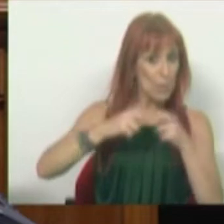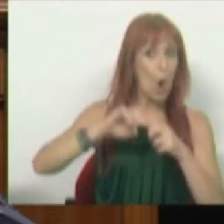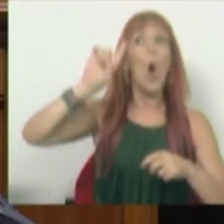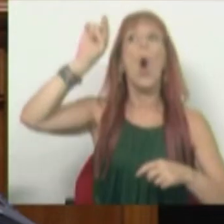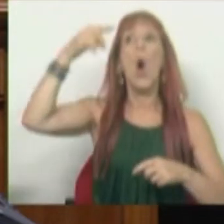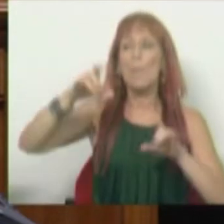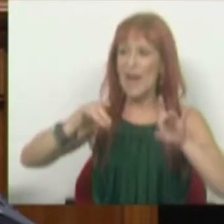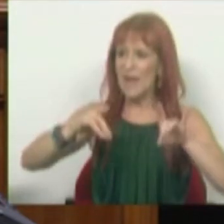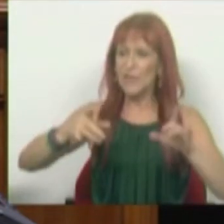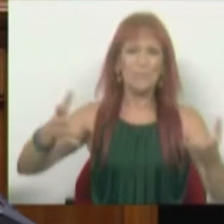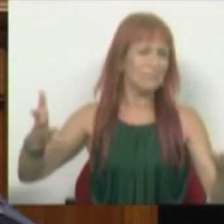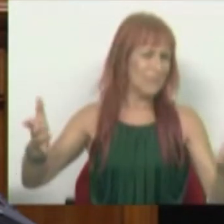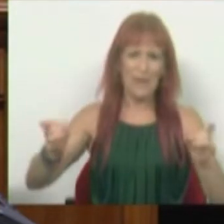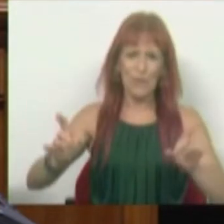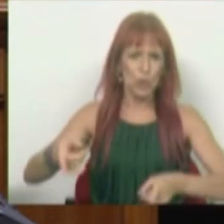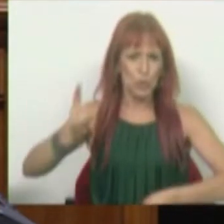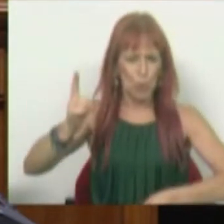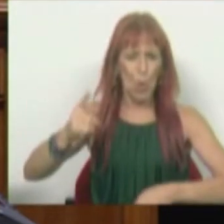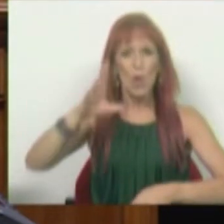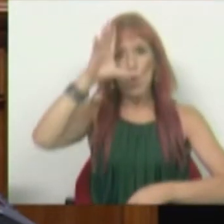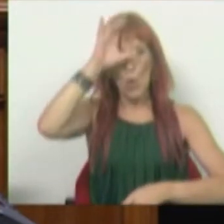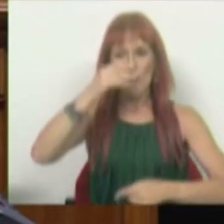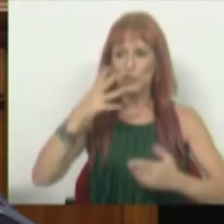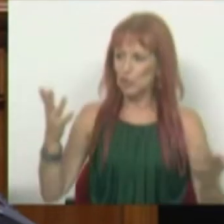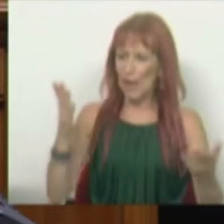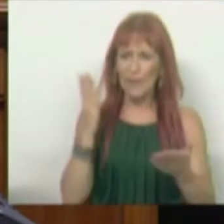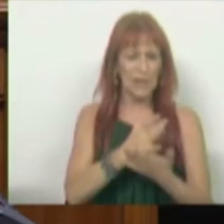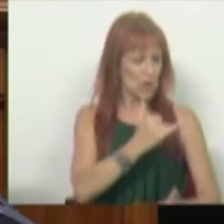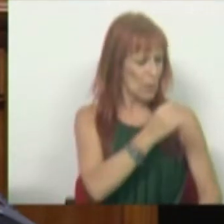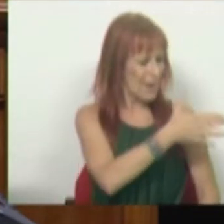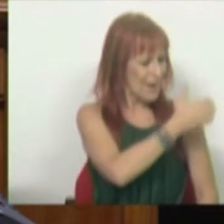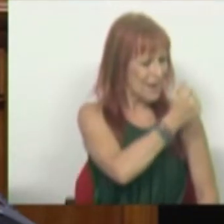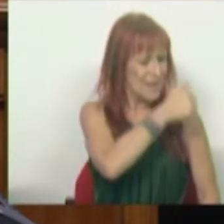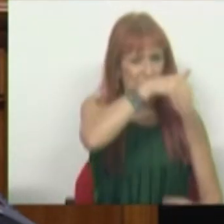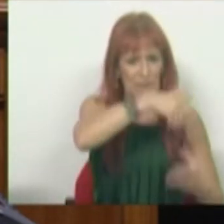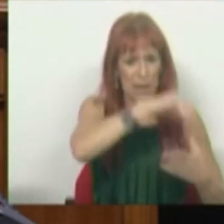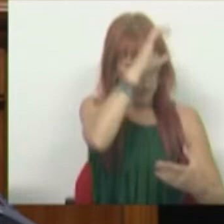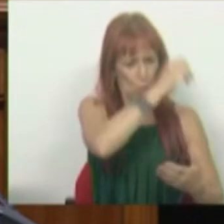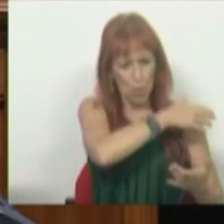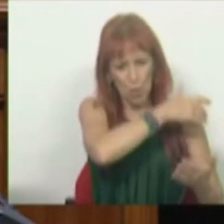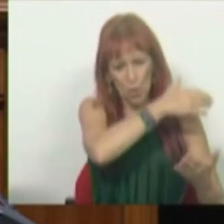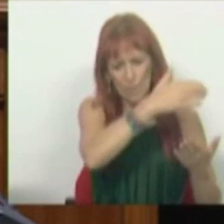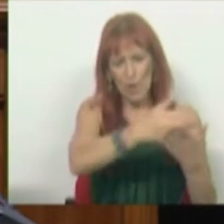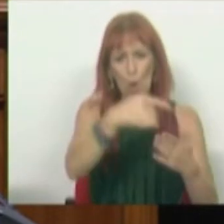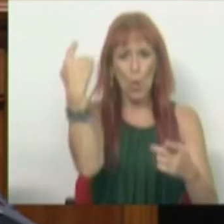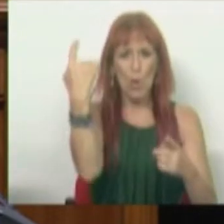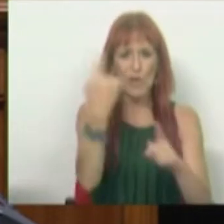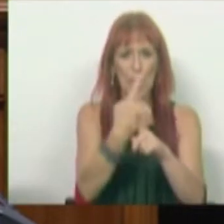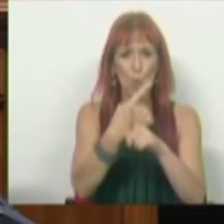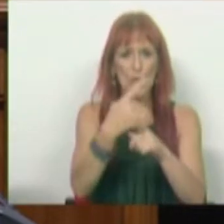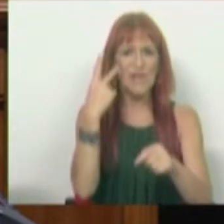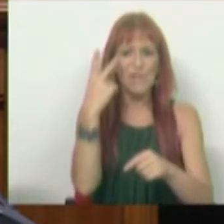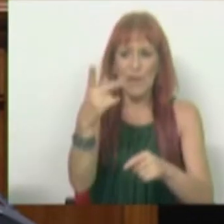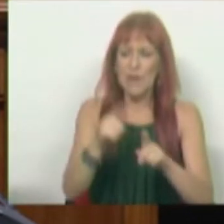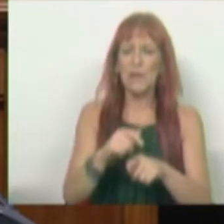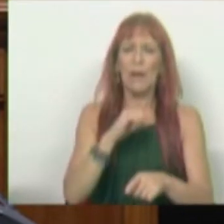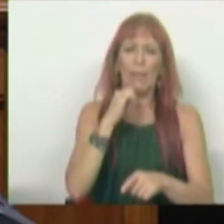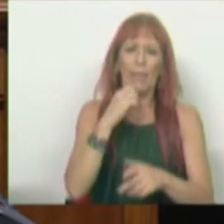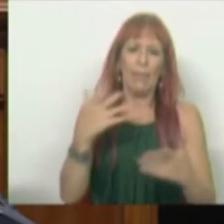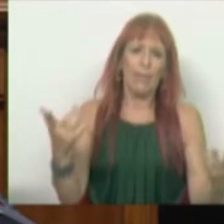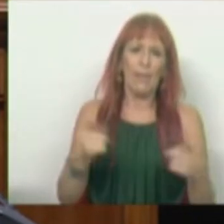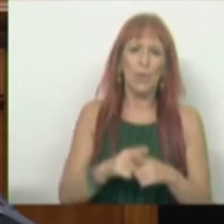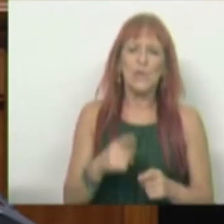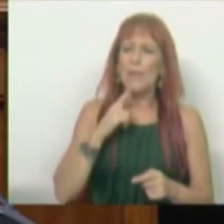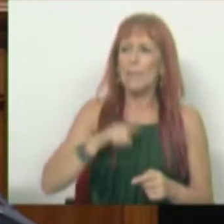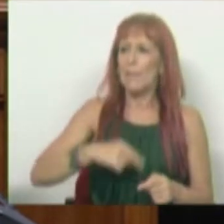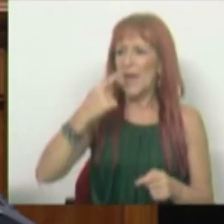ser evitados, que não se evitam, e a um Governo que já está desde 2015 a governar e que a única coisa que nós estamos a assistir é permanentemente a repetir